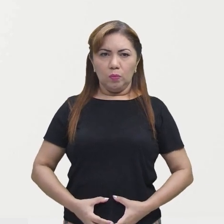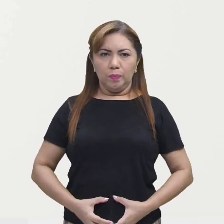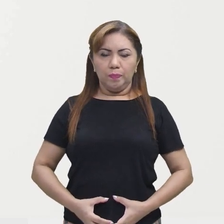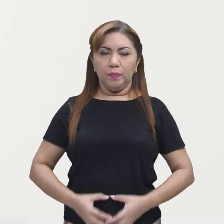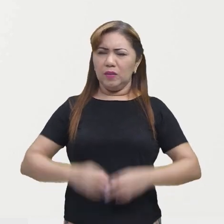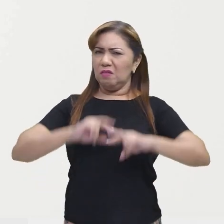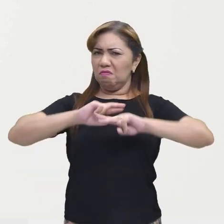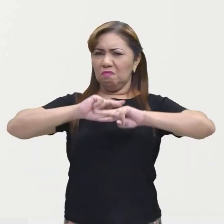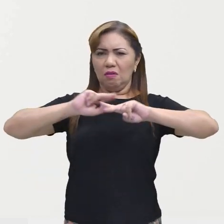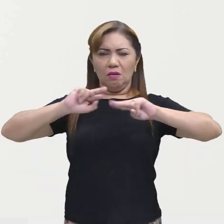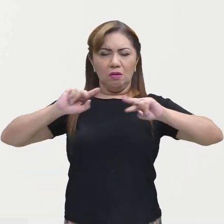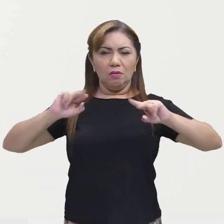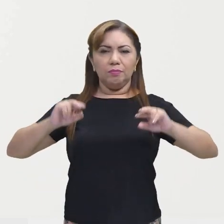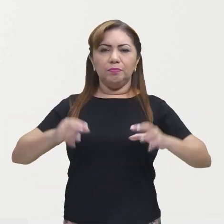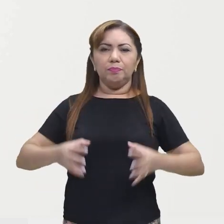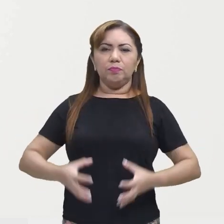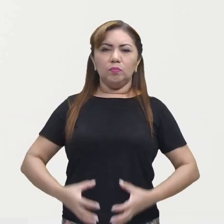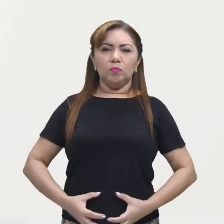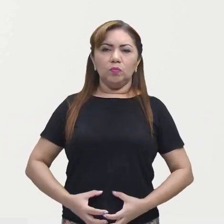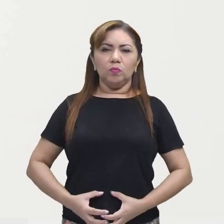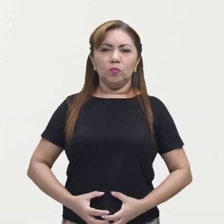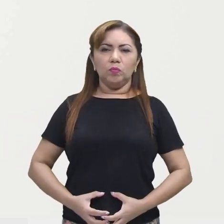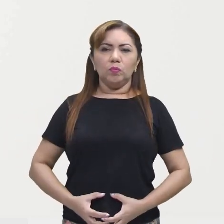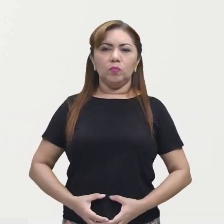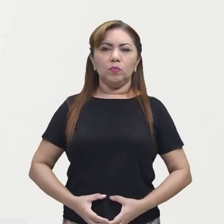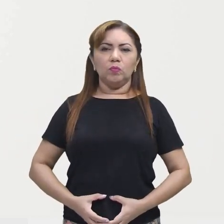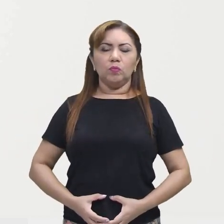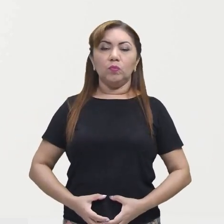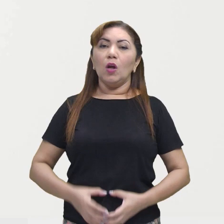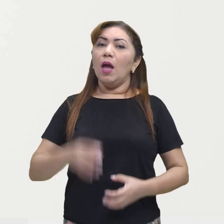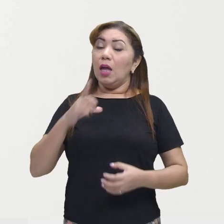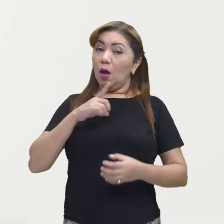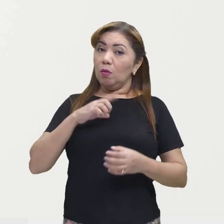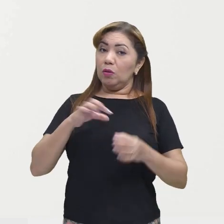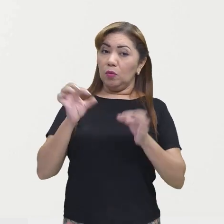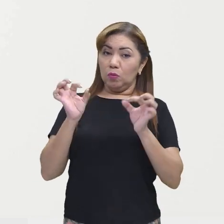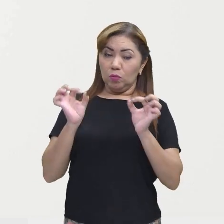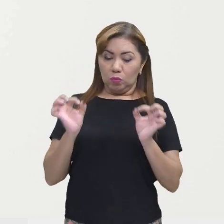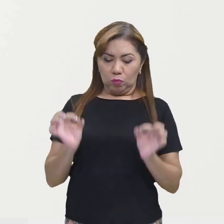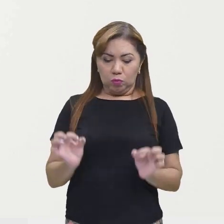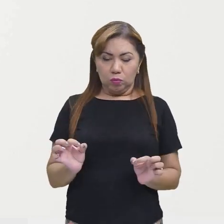várias características, e uma delas é a produção dos óvulos.